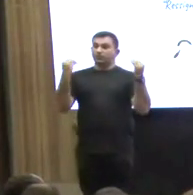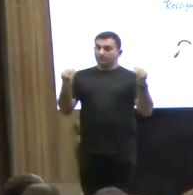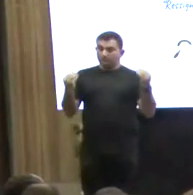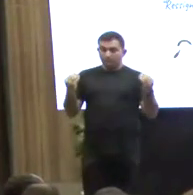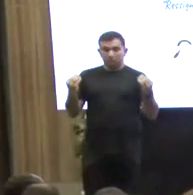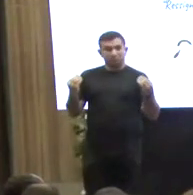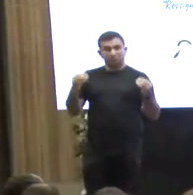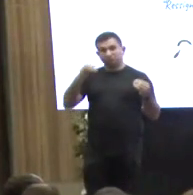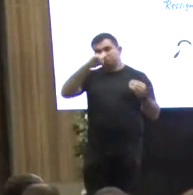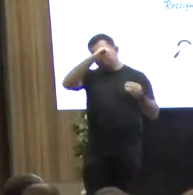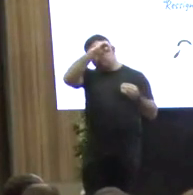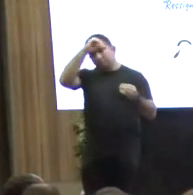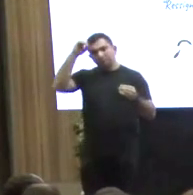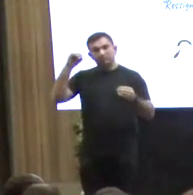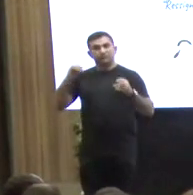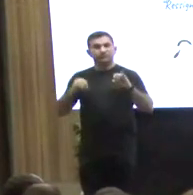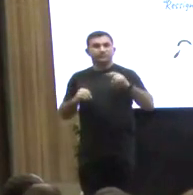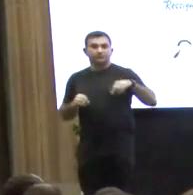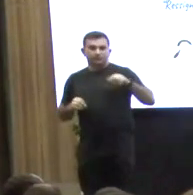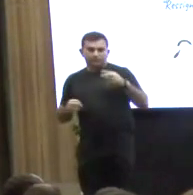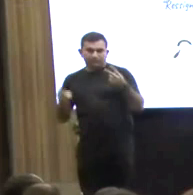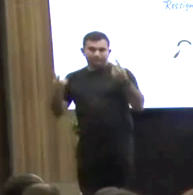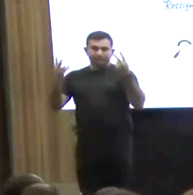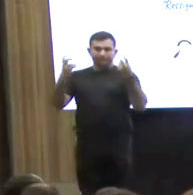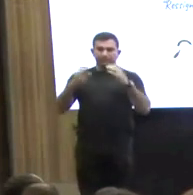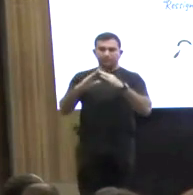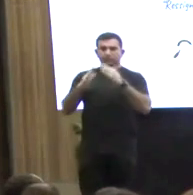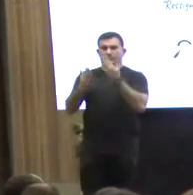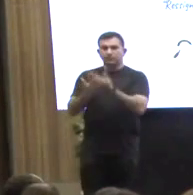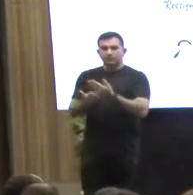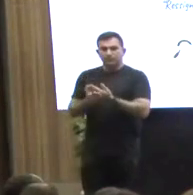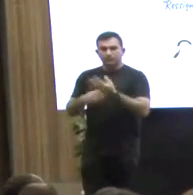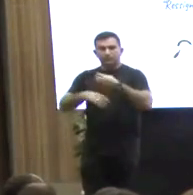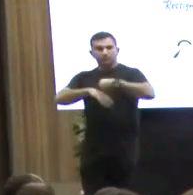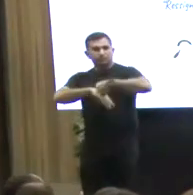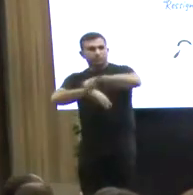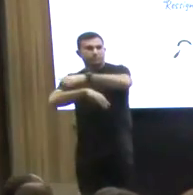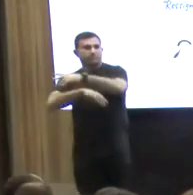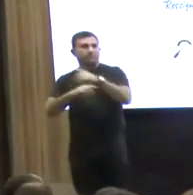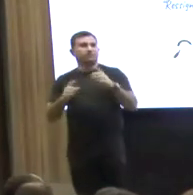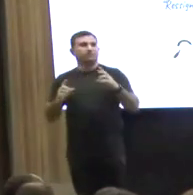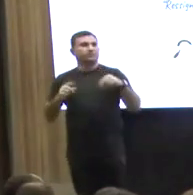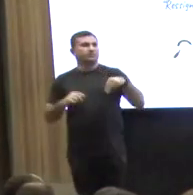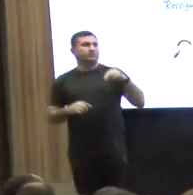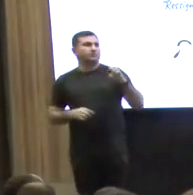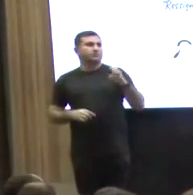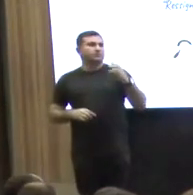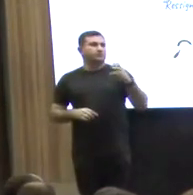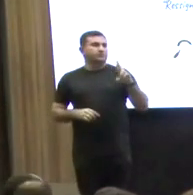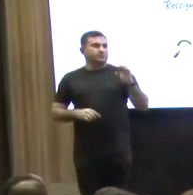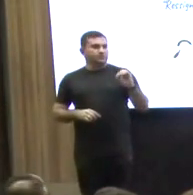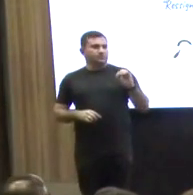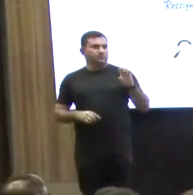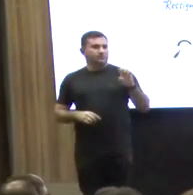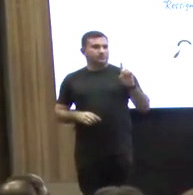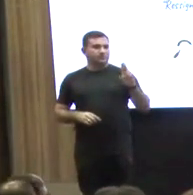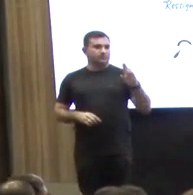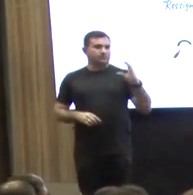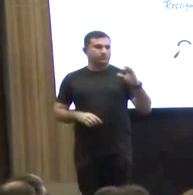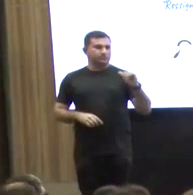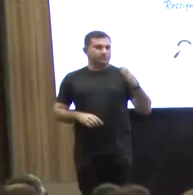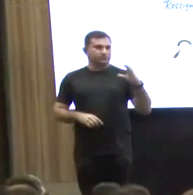nós pensamos do ponto de vista do Estado, do arcabouço do Estado, da violência, da questão da insegurança, pública